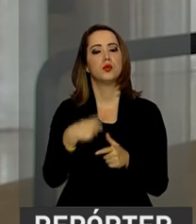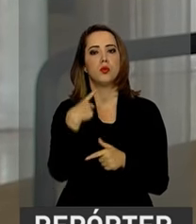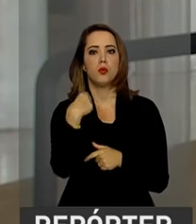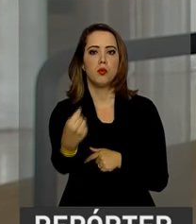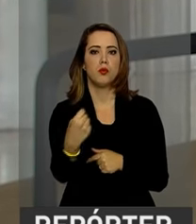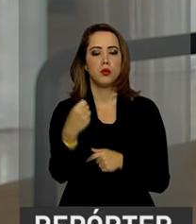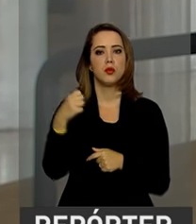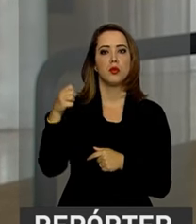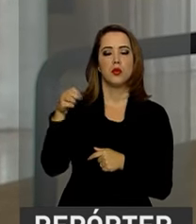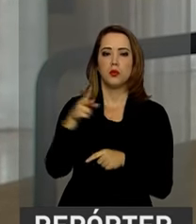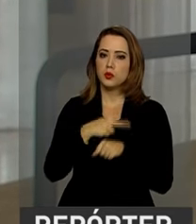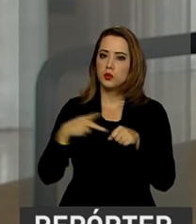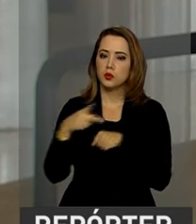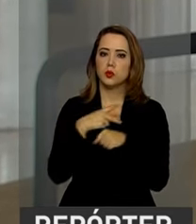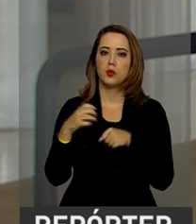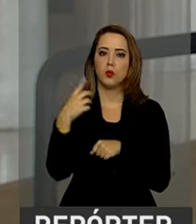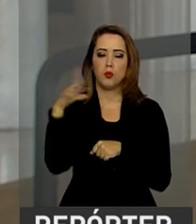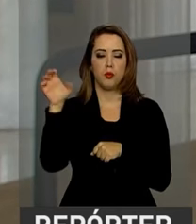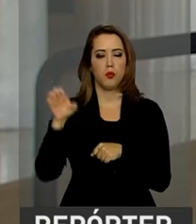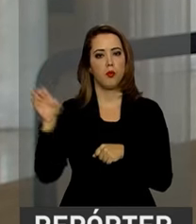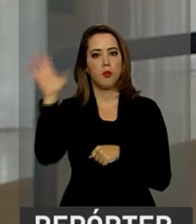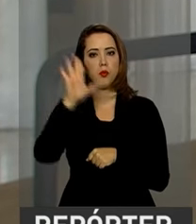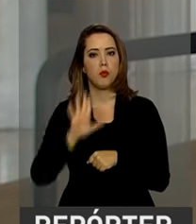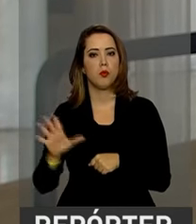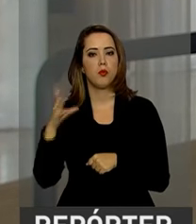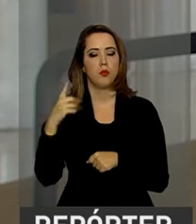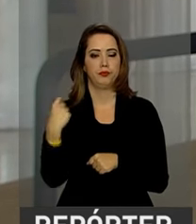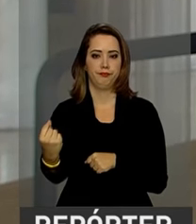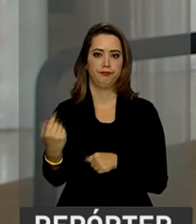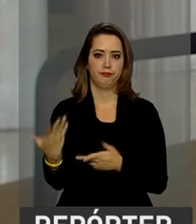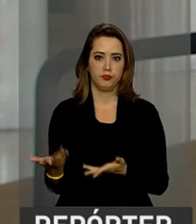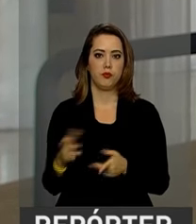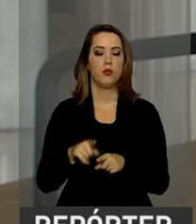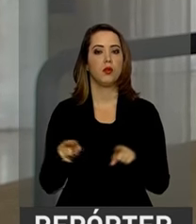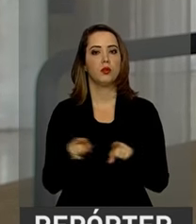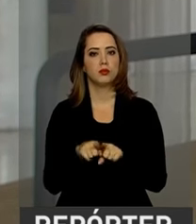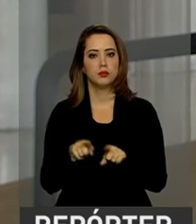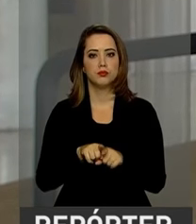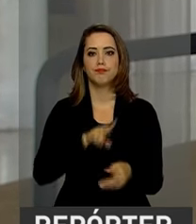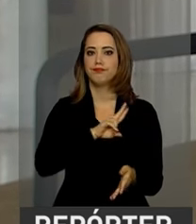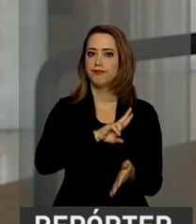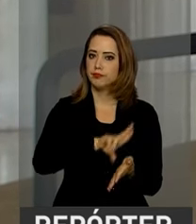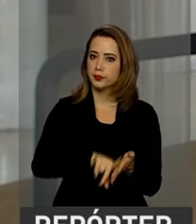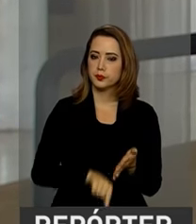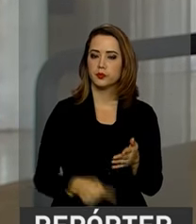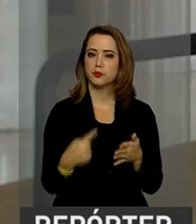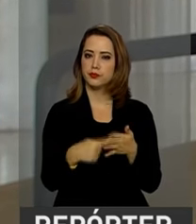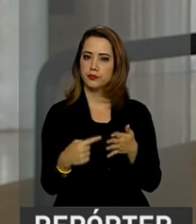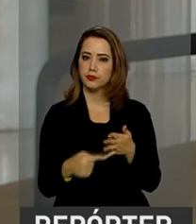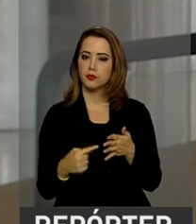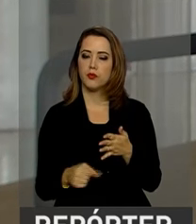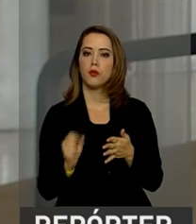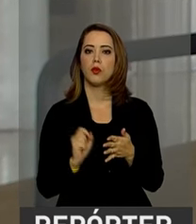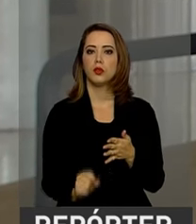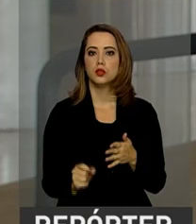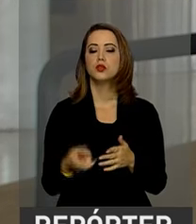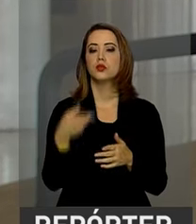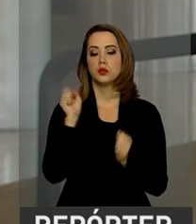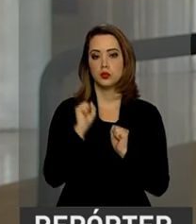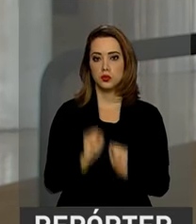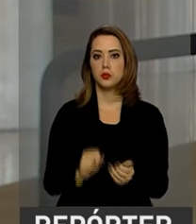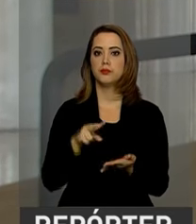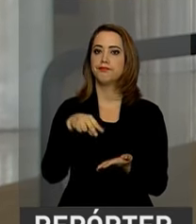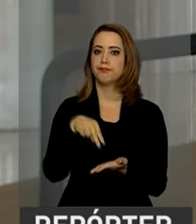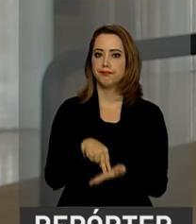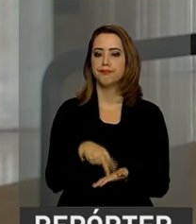reservas internacionais, o regime de câmbio flutuante e um sistema financeiro sólido com baixa exposição internacional. Agora à tarde, o